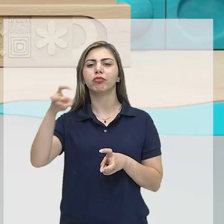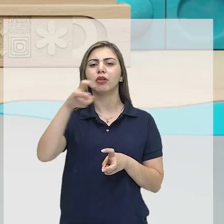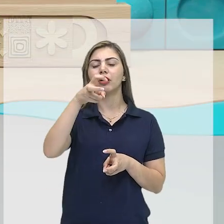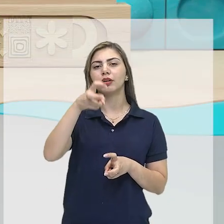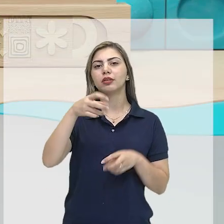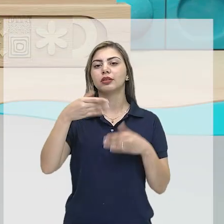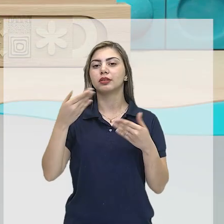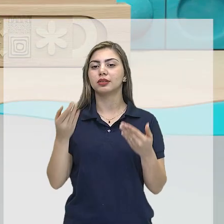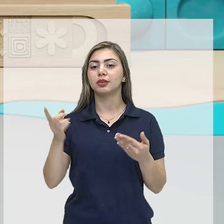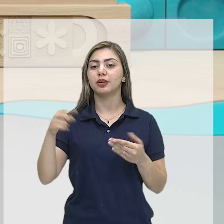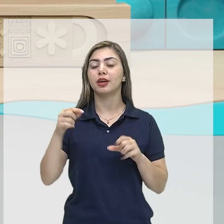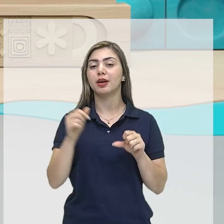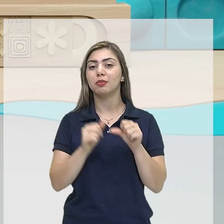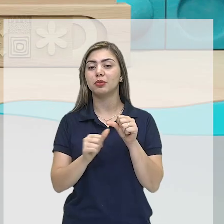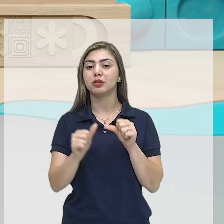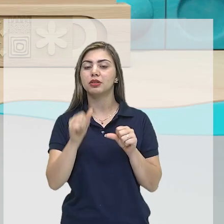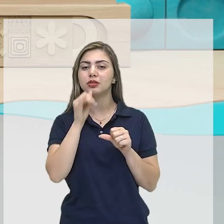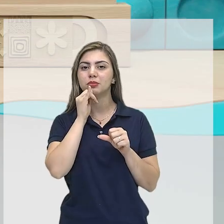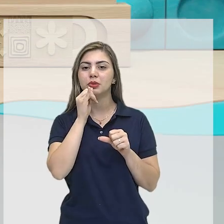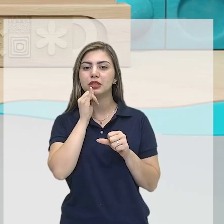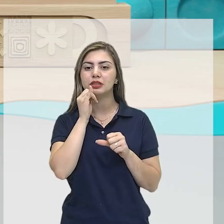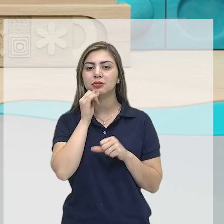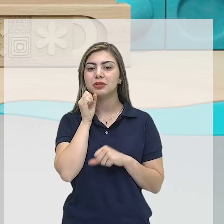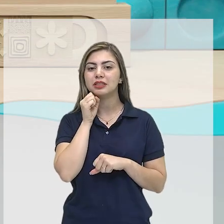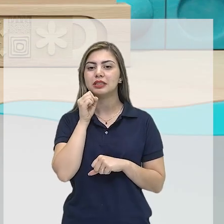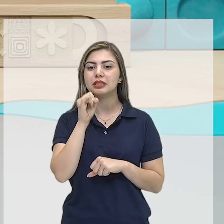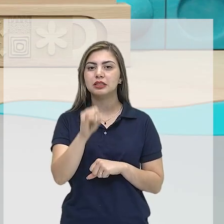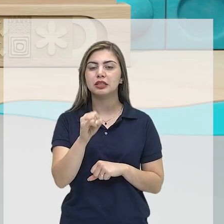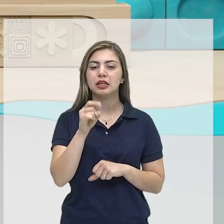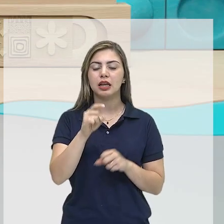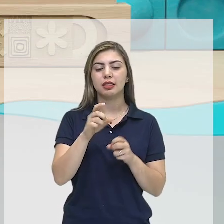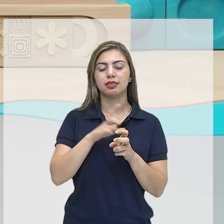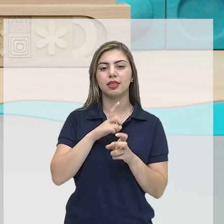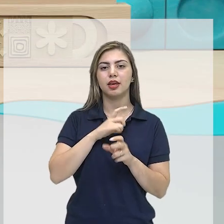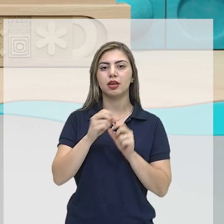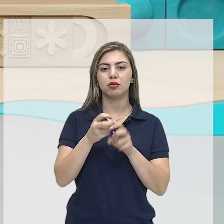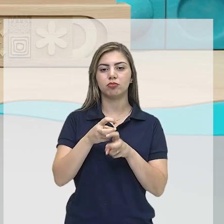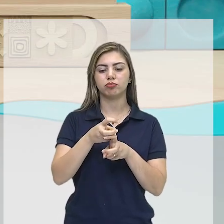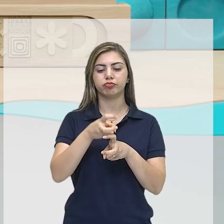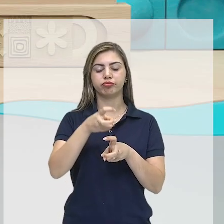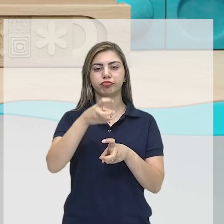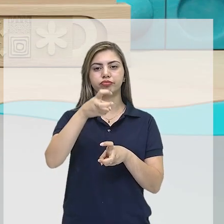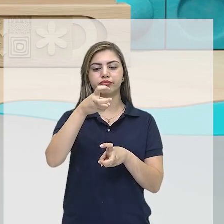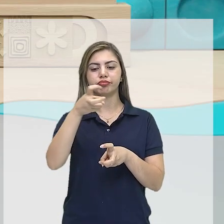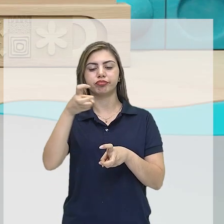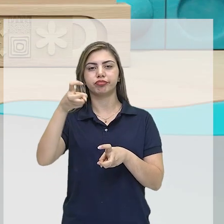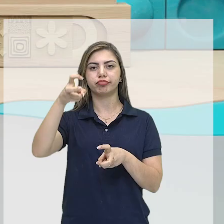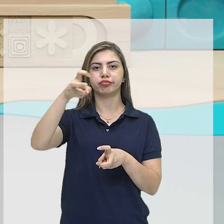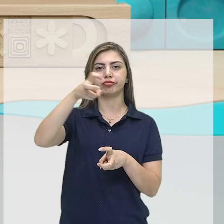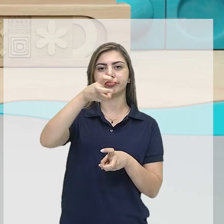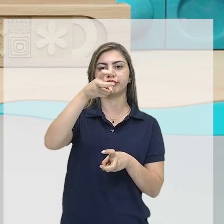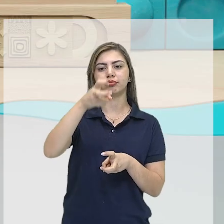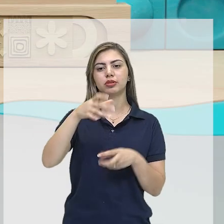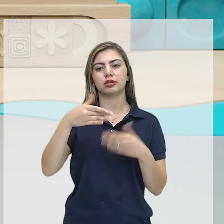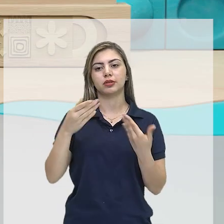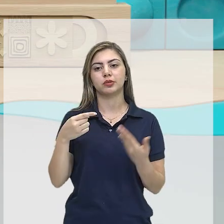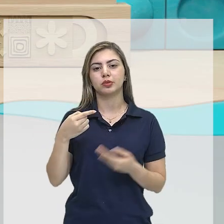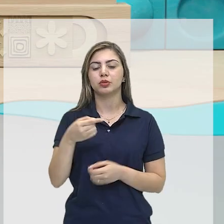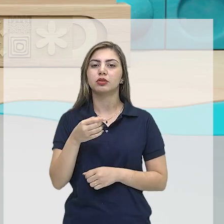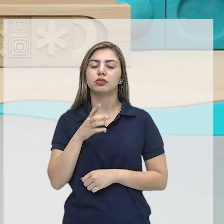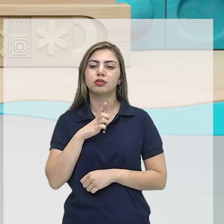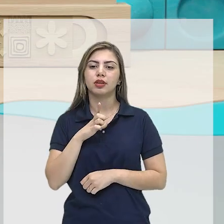são visíveis quando há aumento ou diminuição das curvaturas fisiológicas, como nós conhecemos